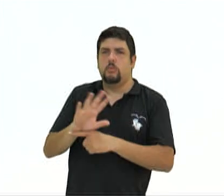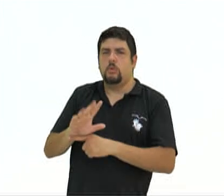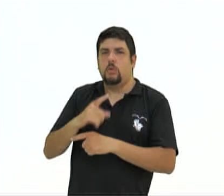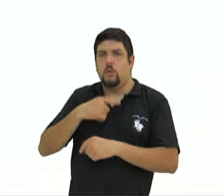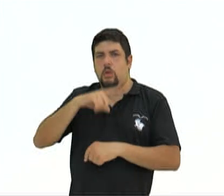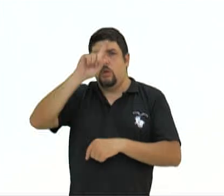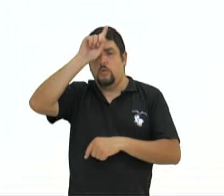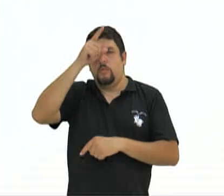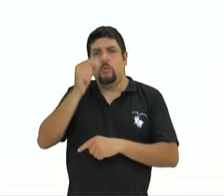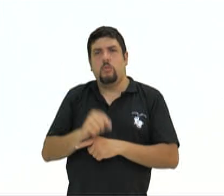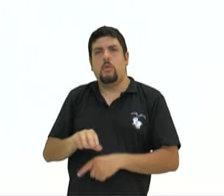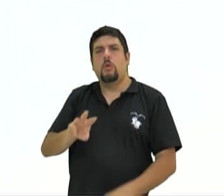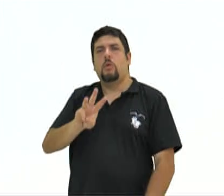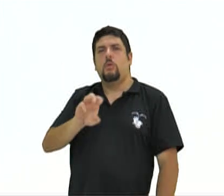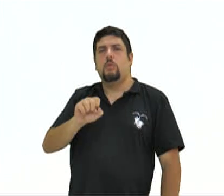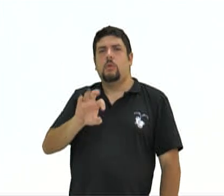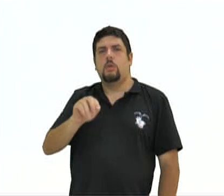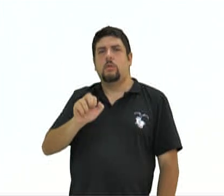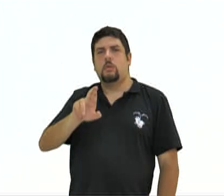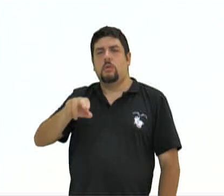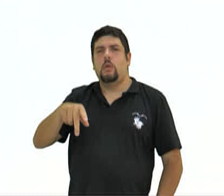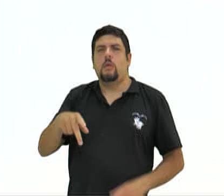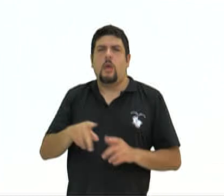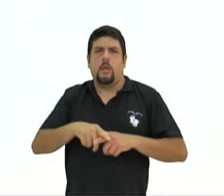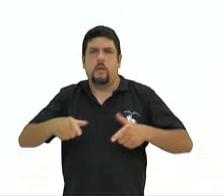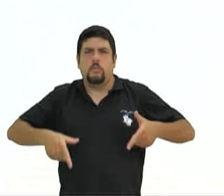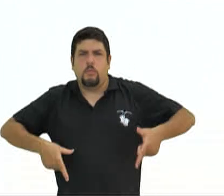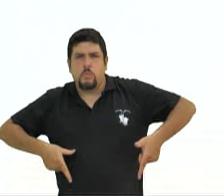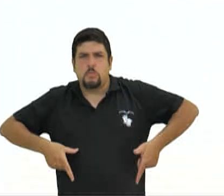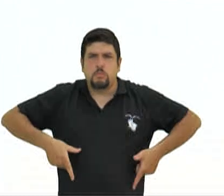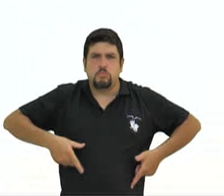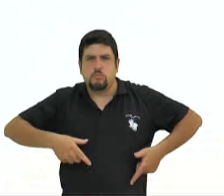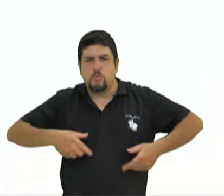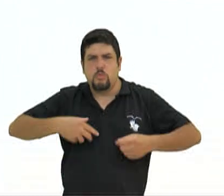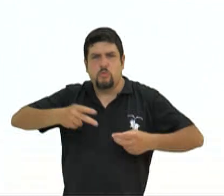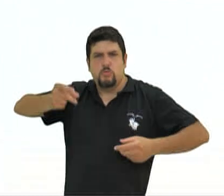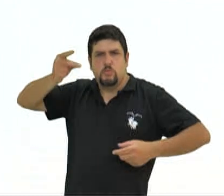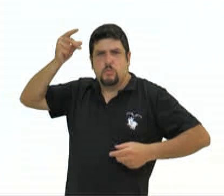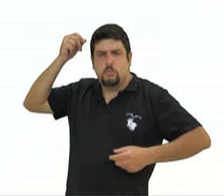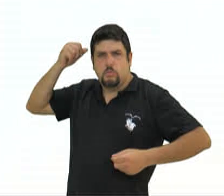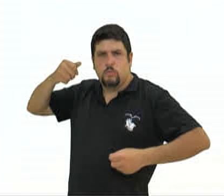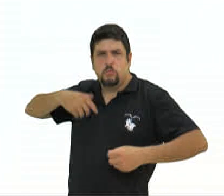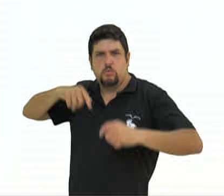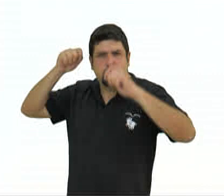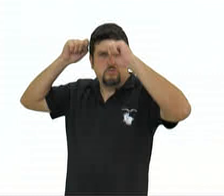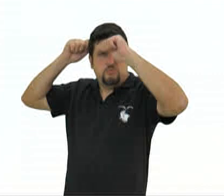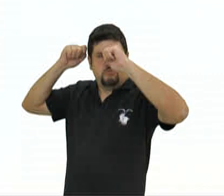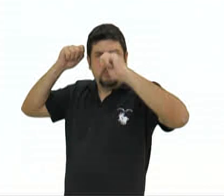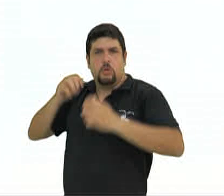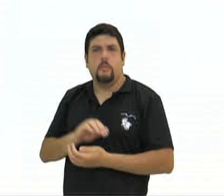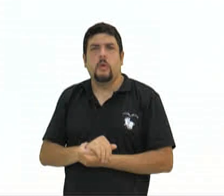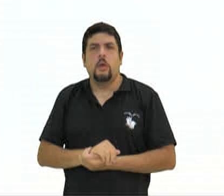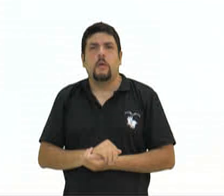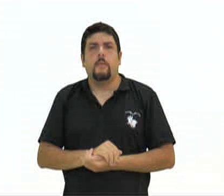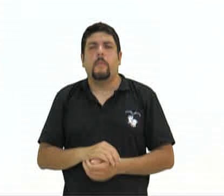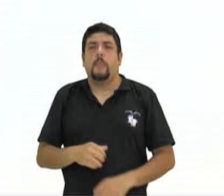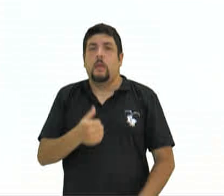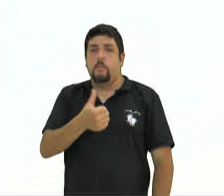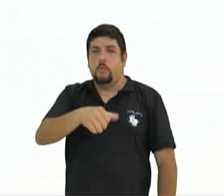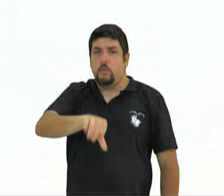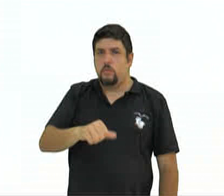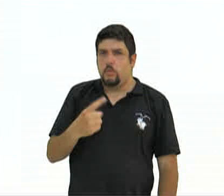do faroeste, tão conhecido, e semearam a dramaturgia no cinema, tá? Em